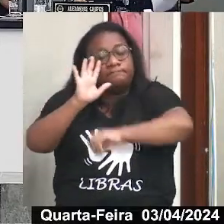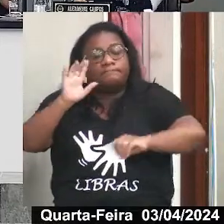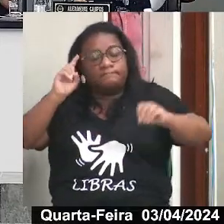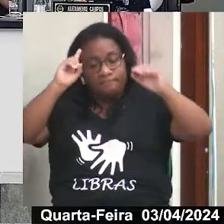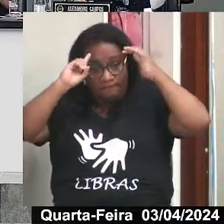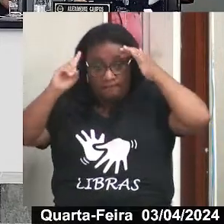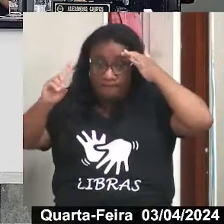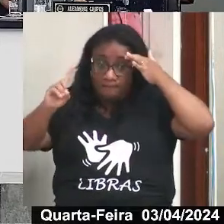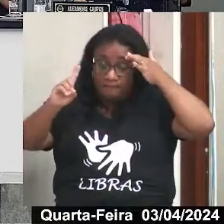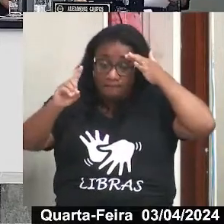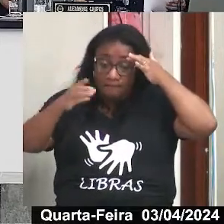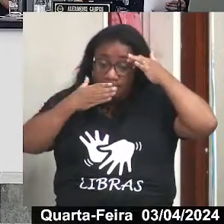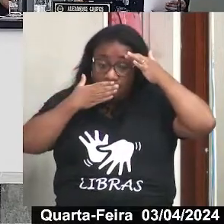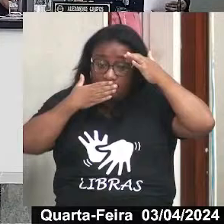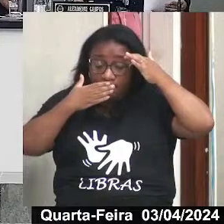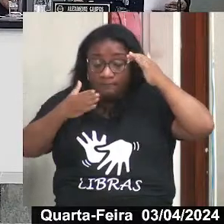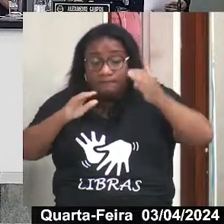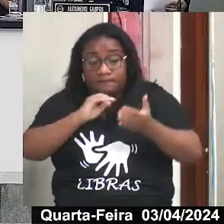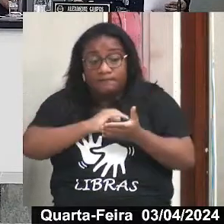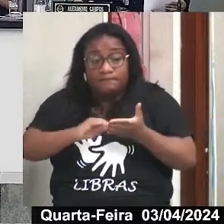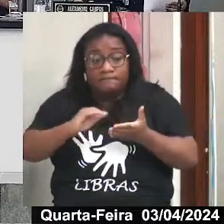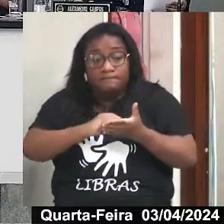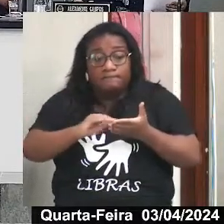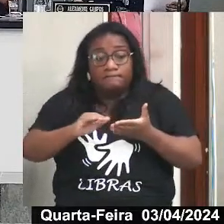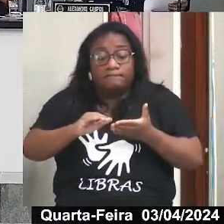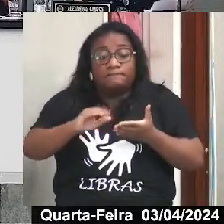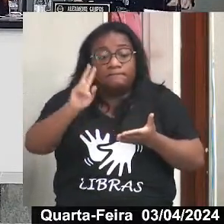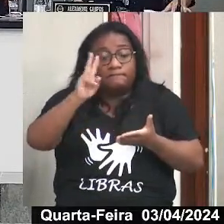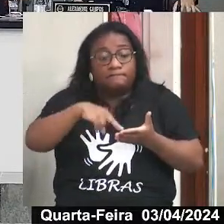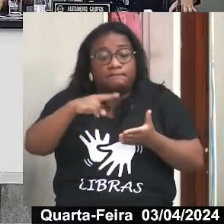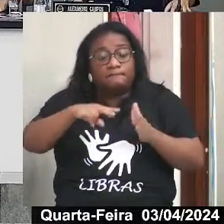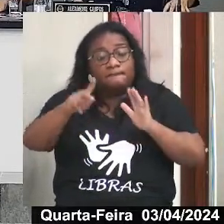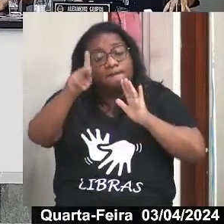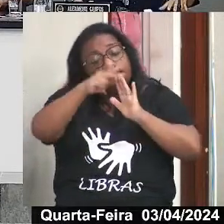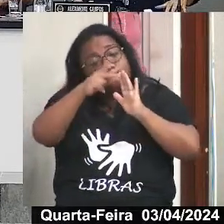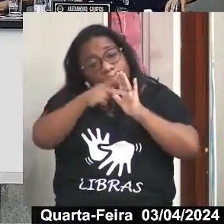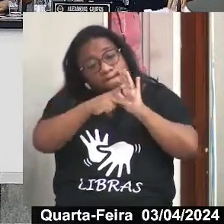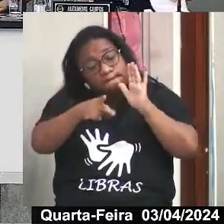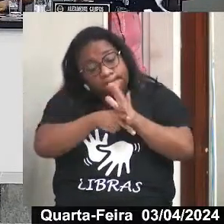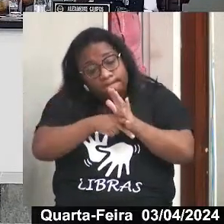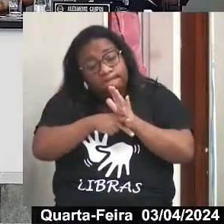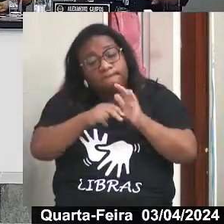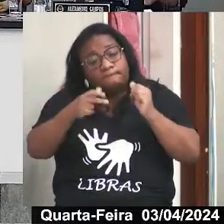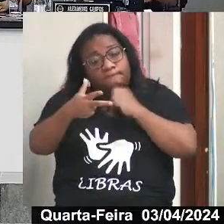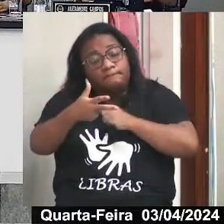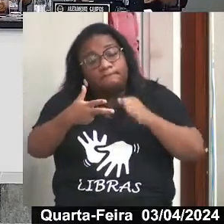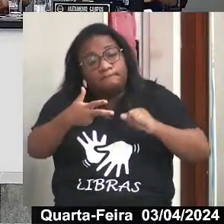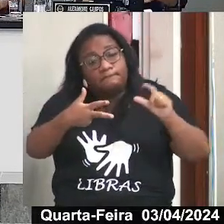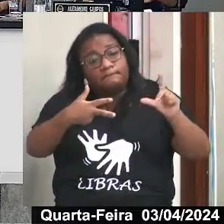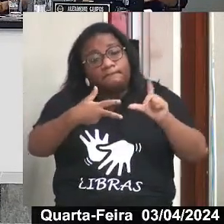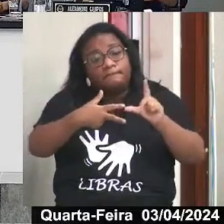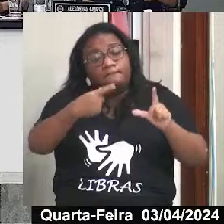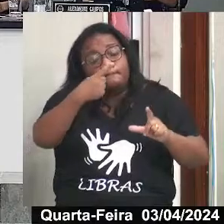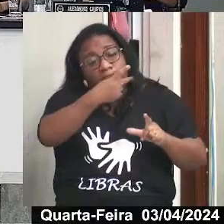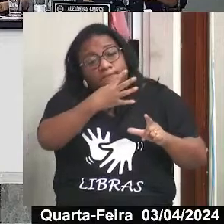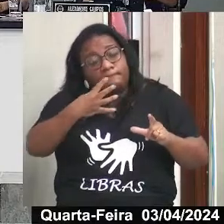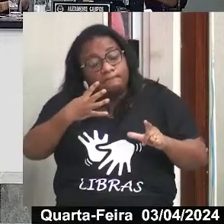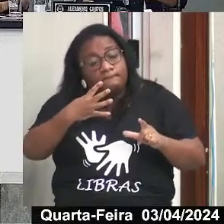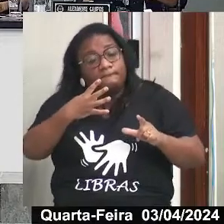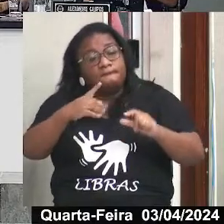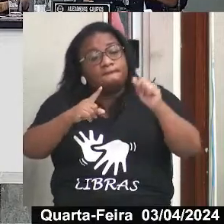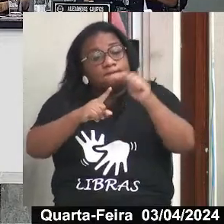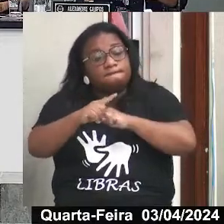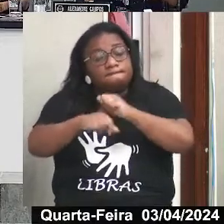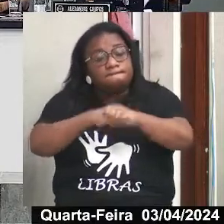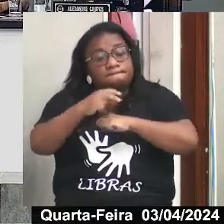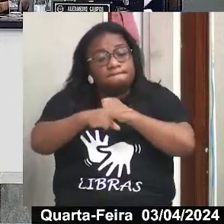à ordem do dia. Solicito ao senhor secretário que faça a leitura do projeto de decreto legislativo